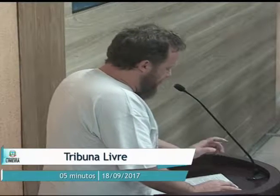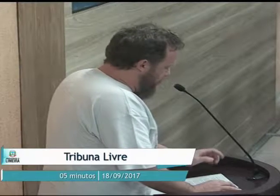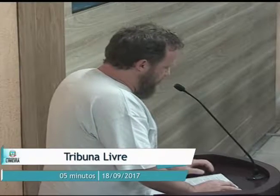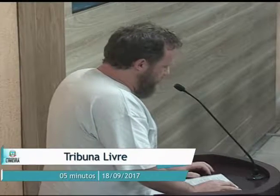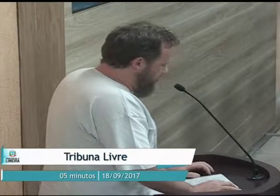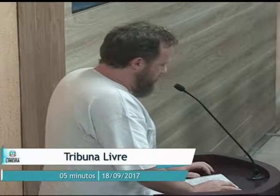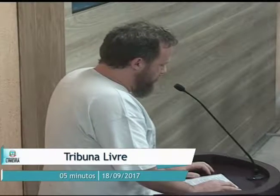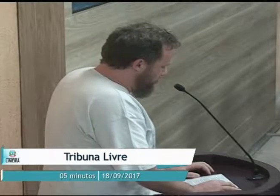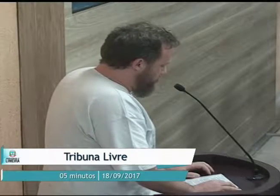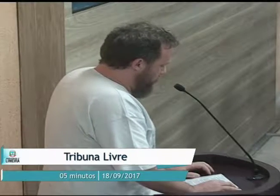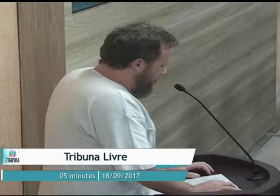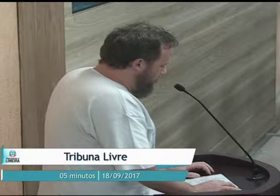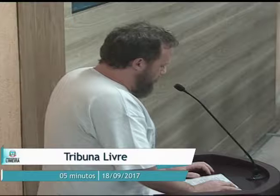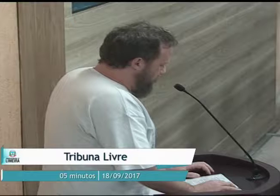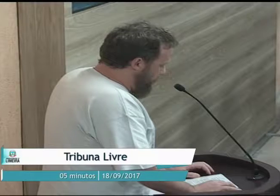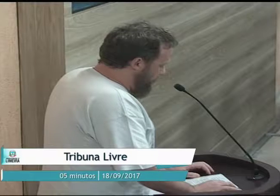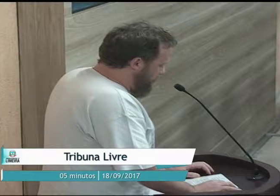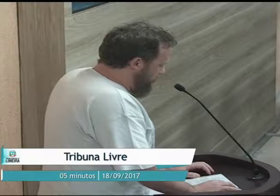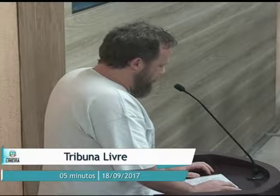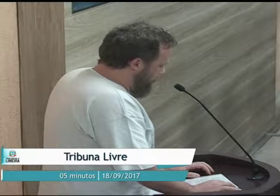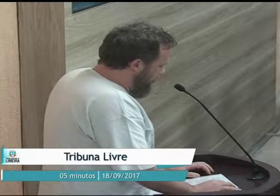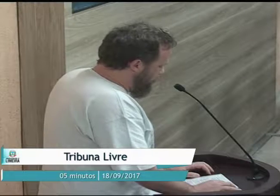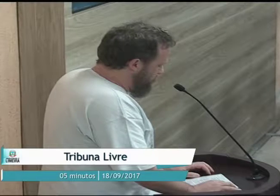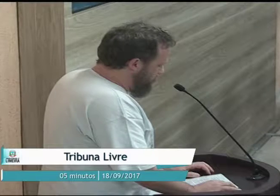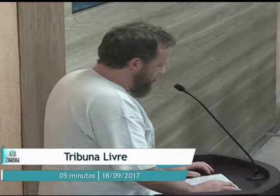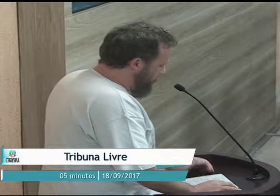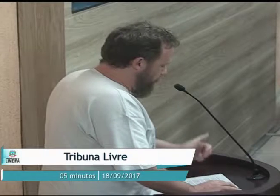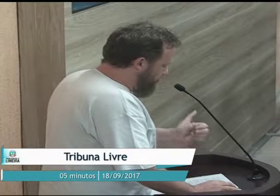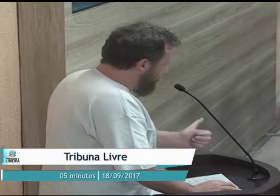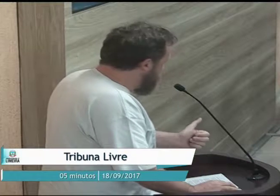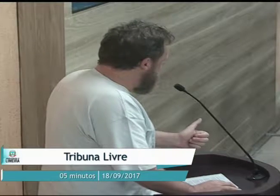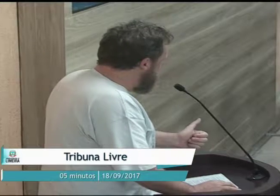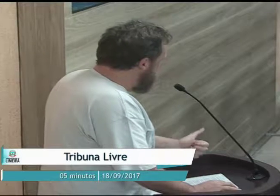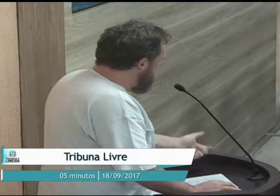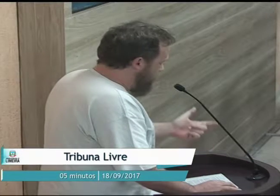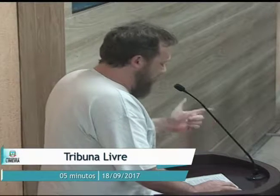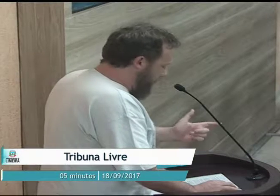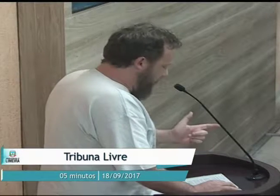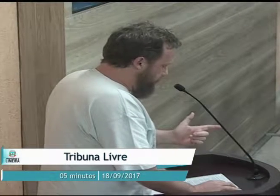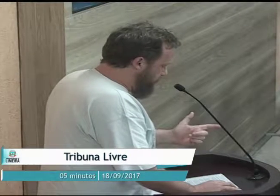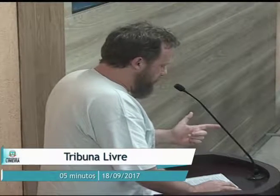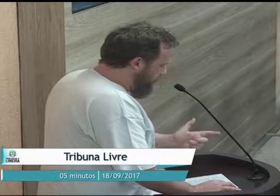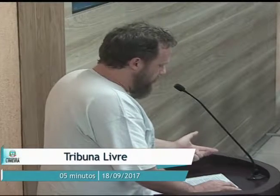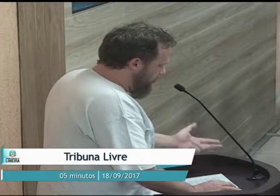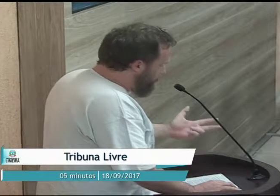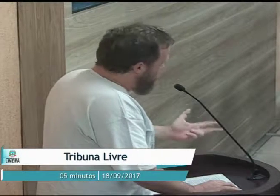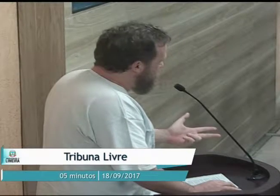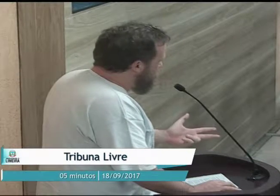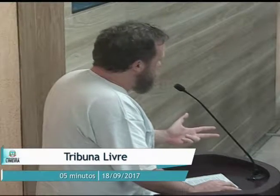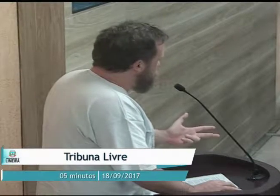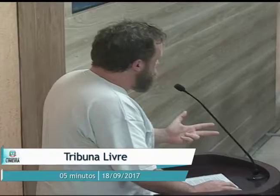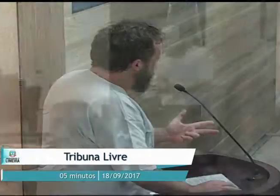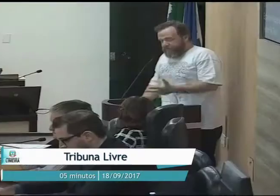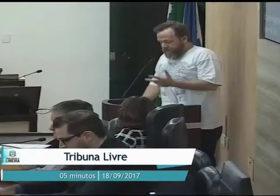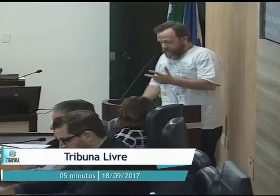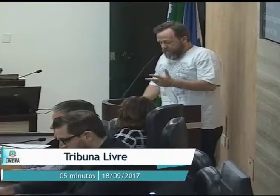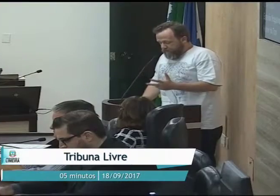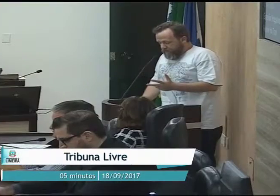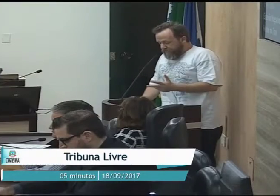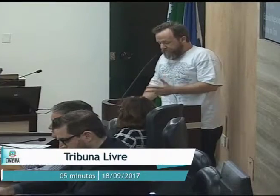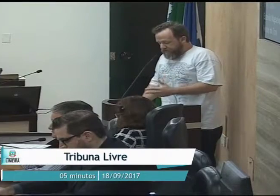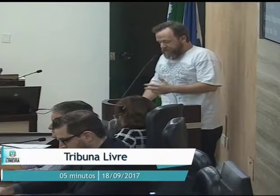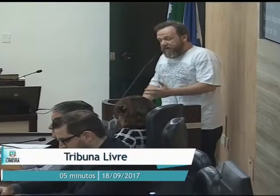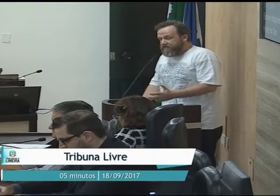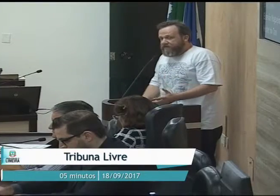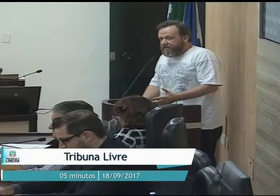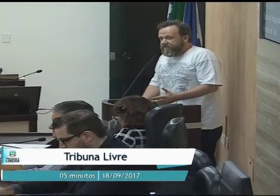tem um interesse em comum, um interesse que mistura cultura, arte e um mercado consumidor que